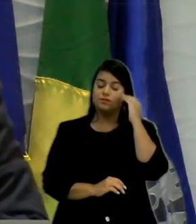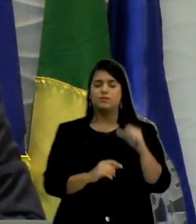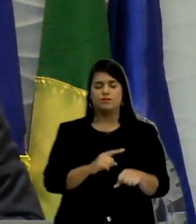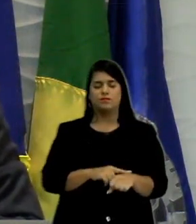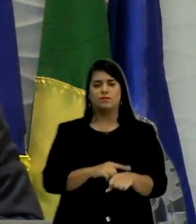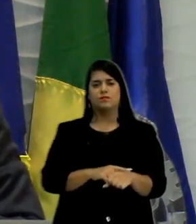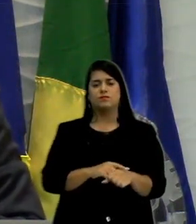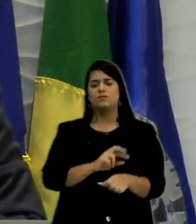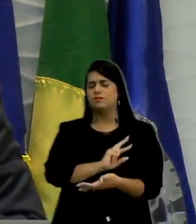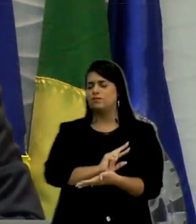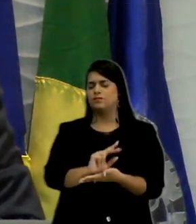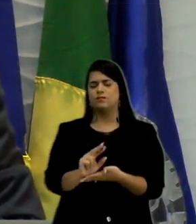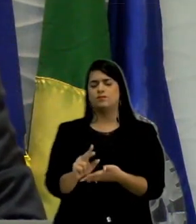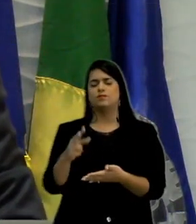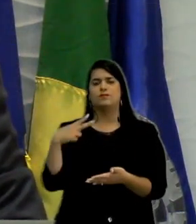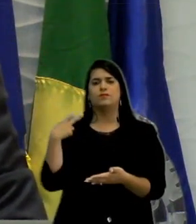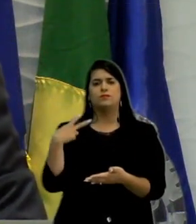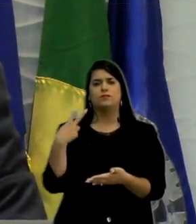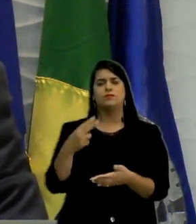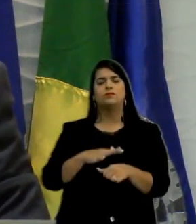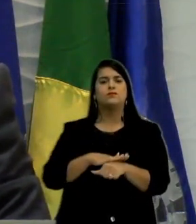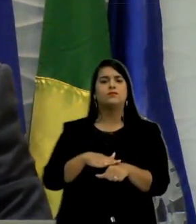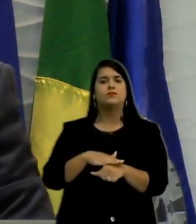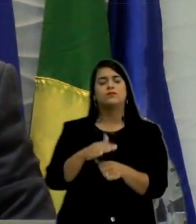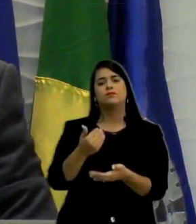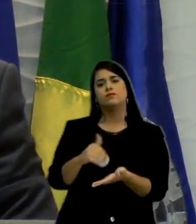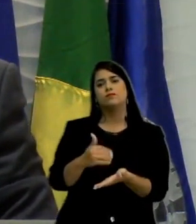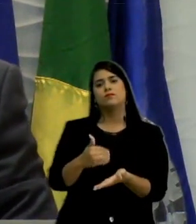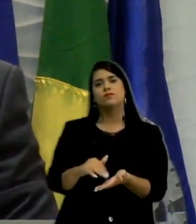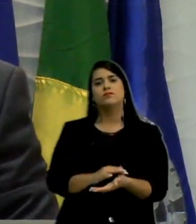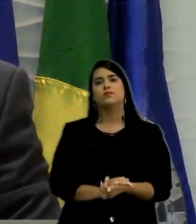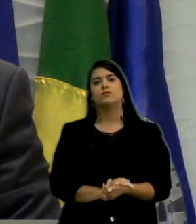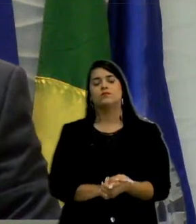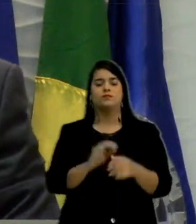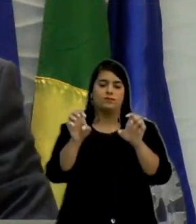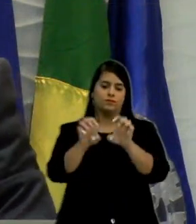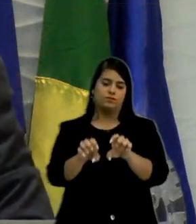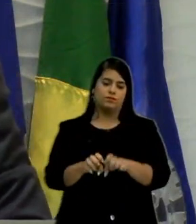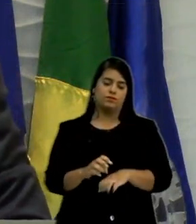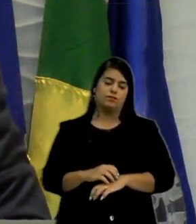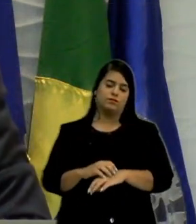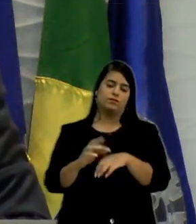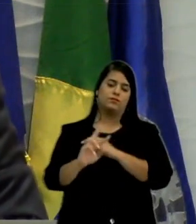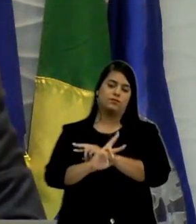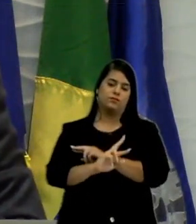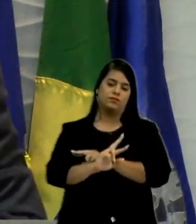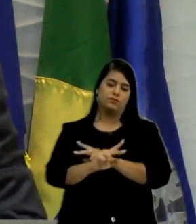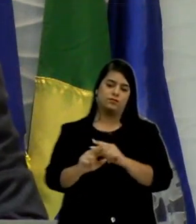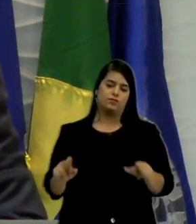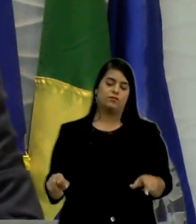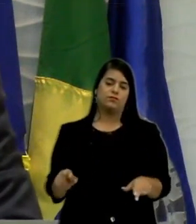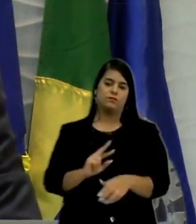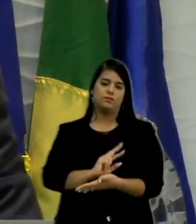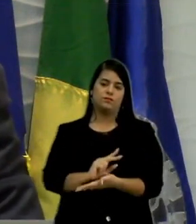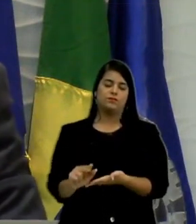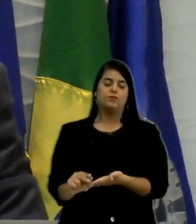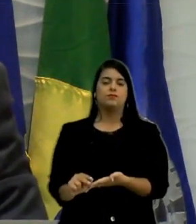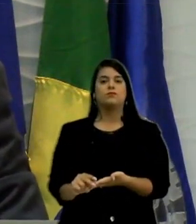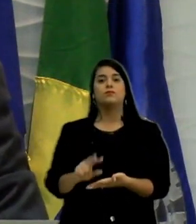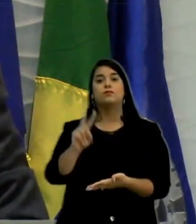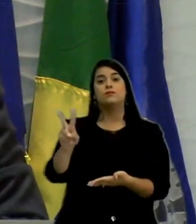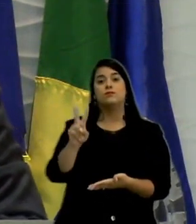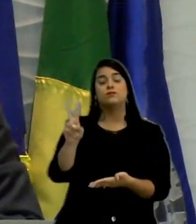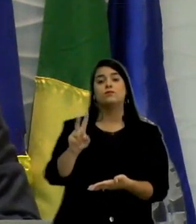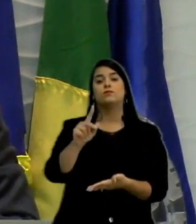Avanildo, conversando com o secretário de infraestrutura lá no Recife, o mesmo falou desse valor do